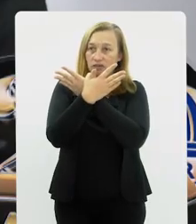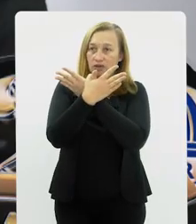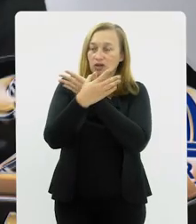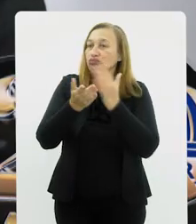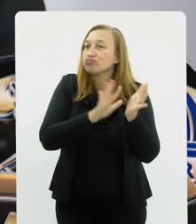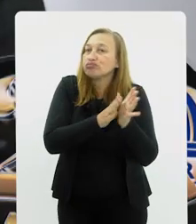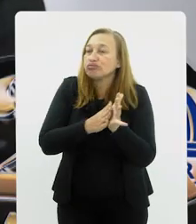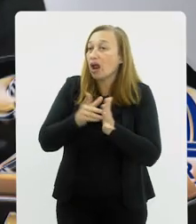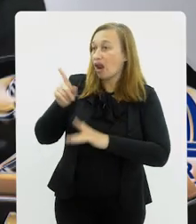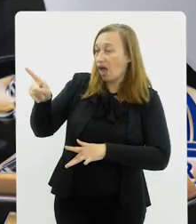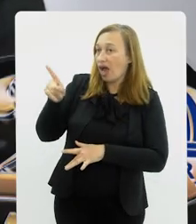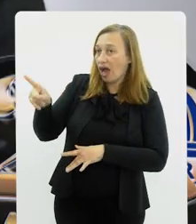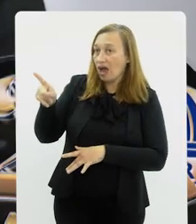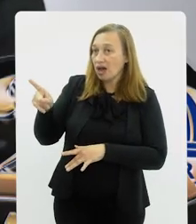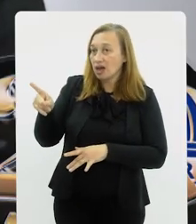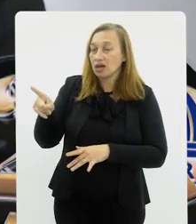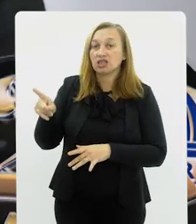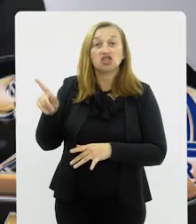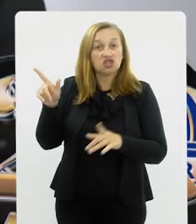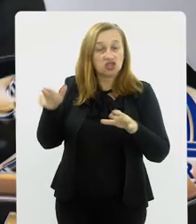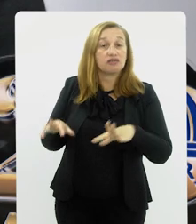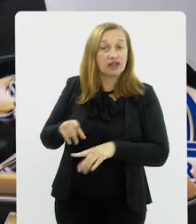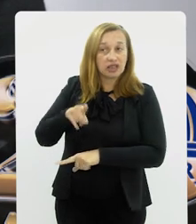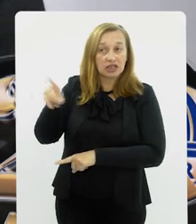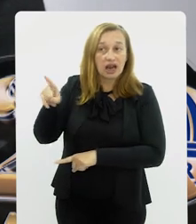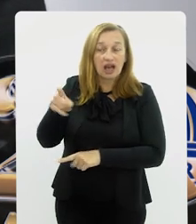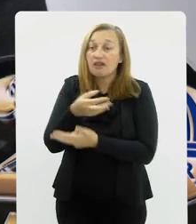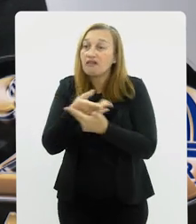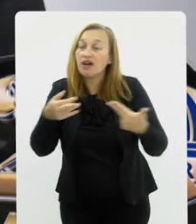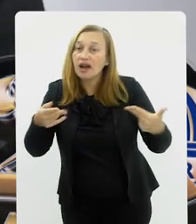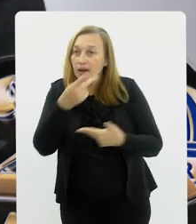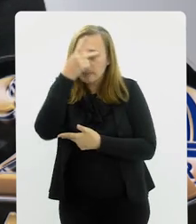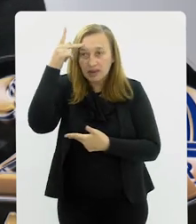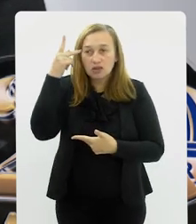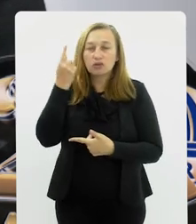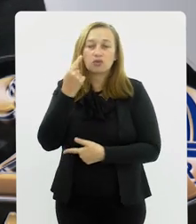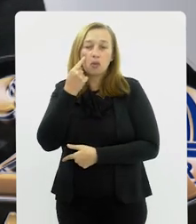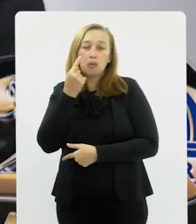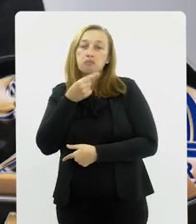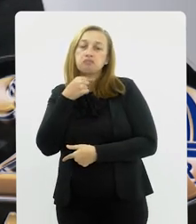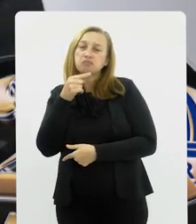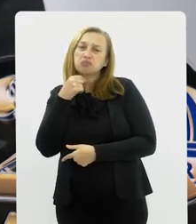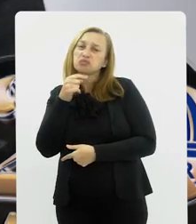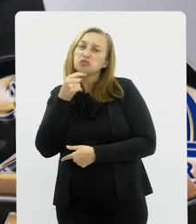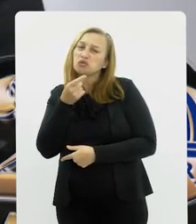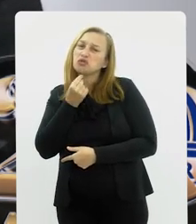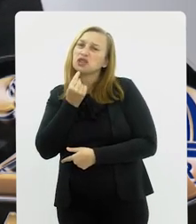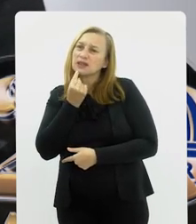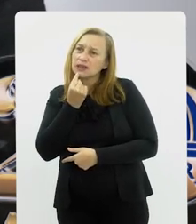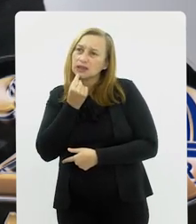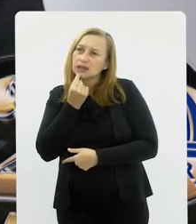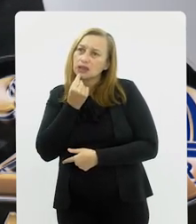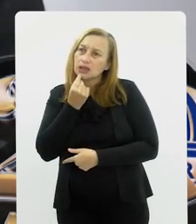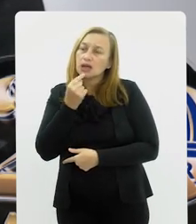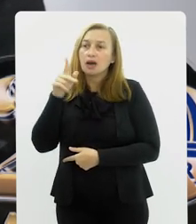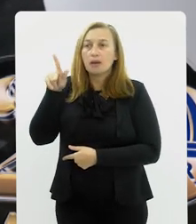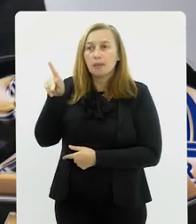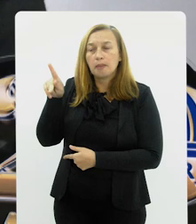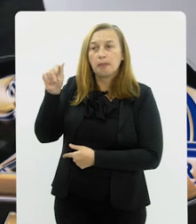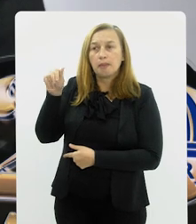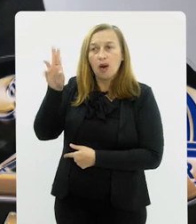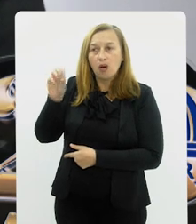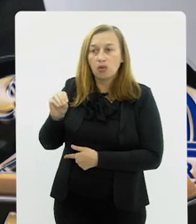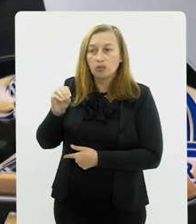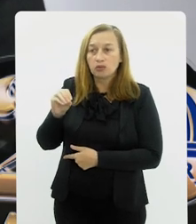estética bem diferente lá, né? E muita gente teve o olhar da dúvida. No entanto, o